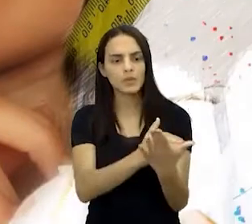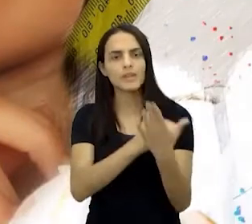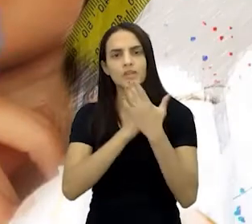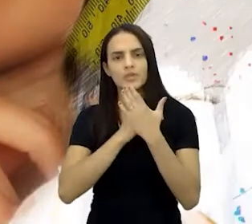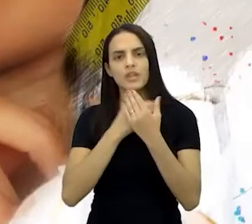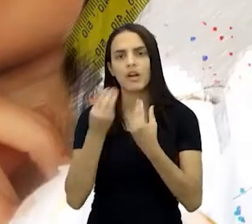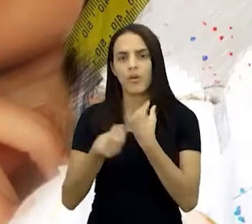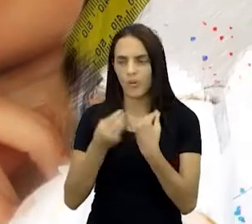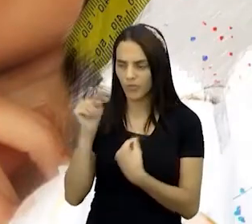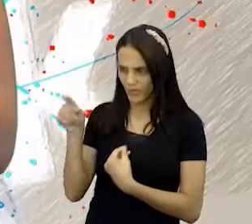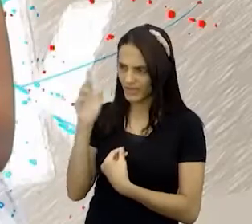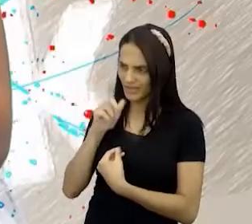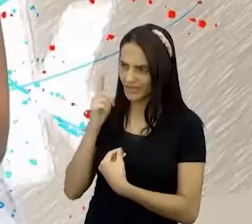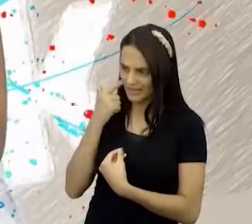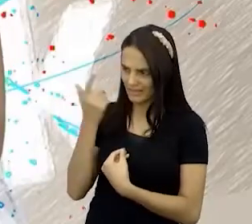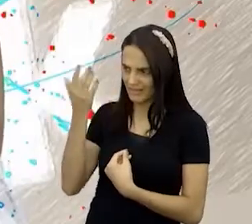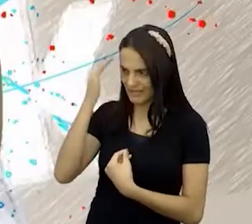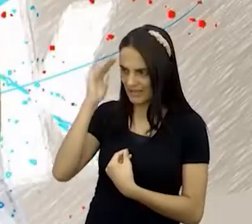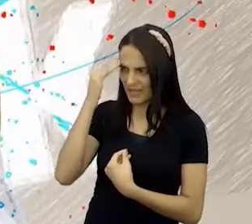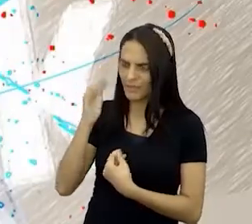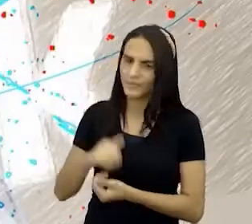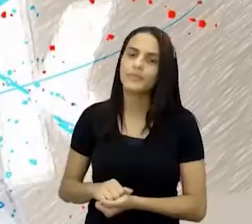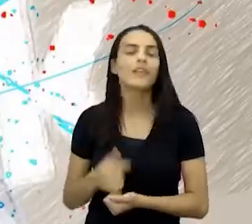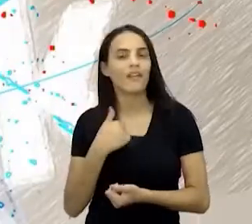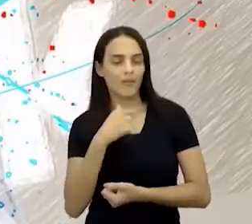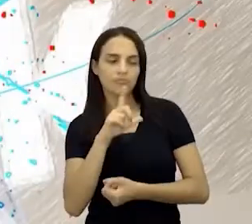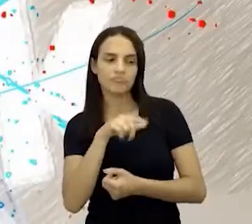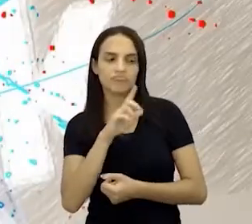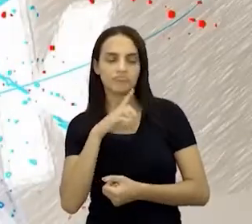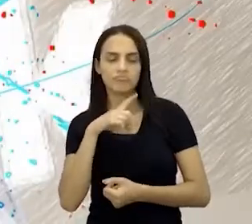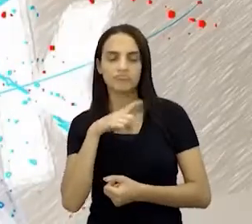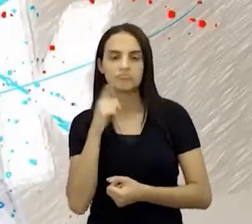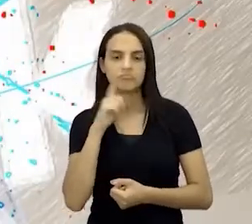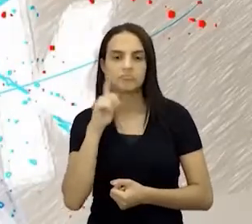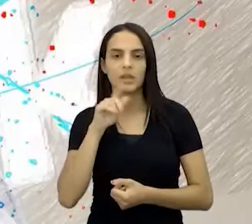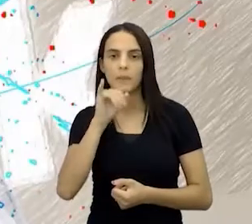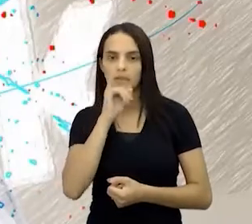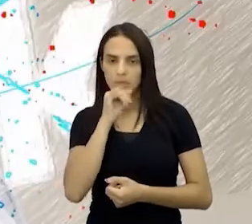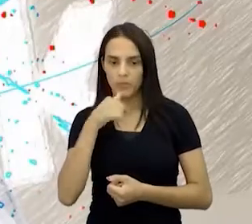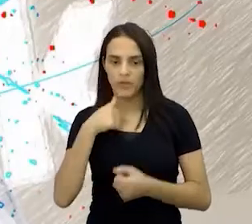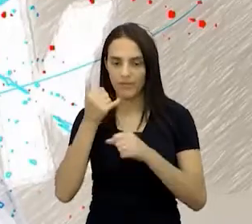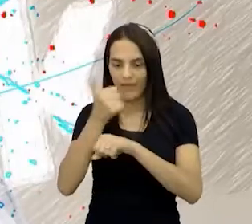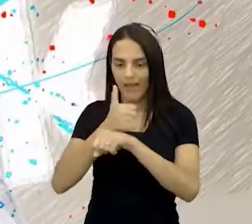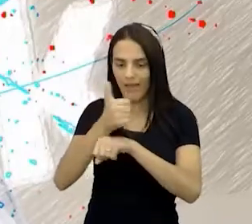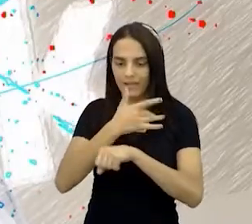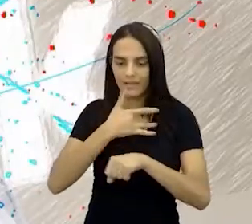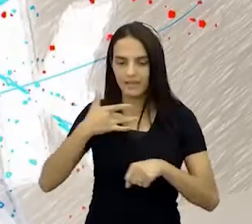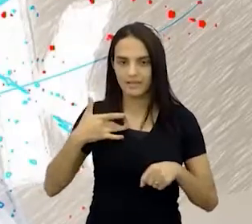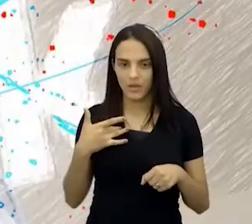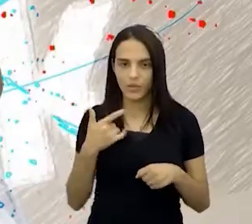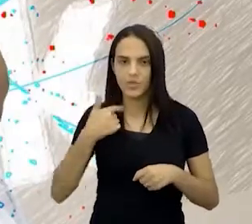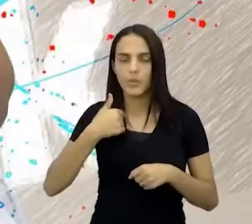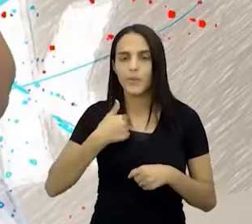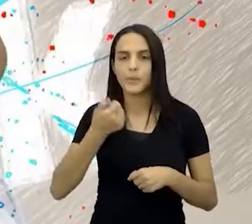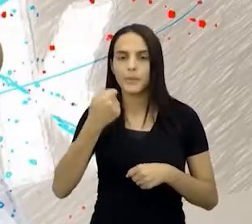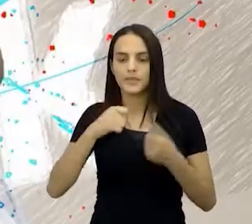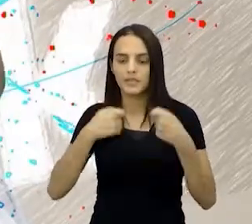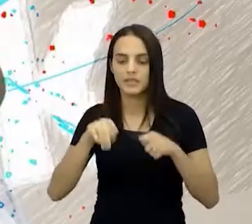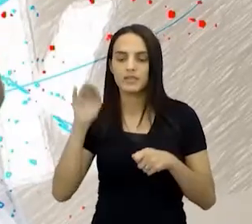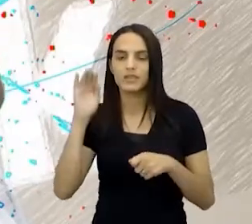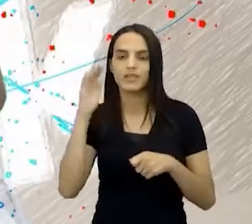área? Você tem ideia, Prof. Fernanda? Você pensa assim rapidinho? Eu tenho, eu acho que é assim. Eu vou trabalhar na área da saúde. Primeiro que eu preciso entender